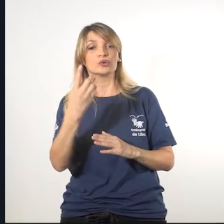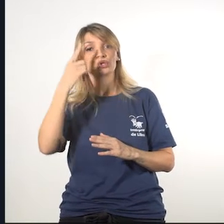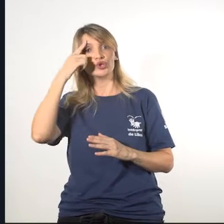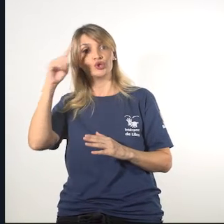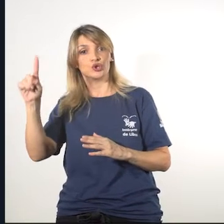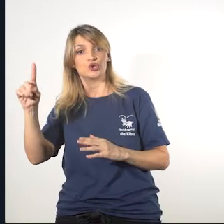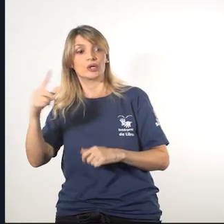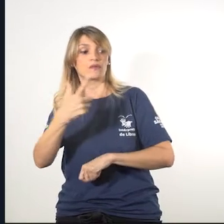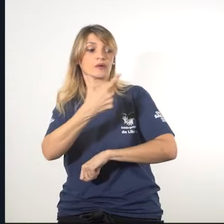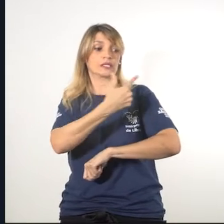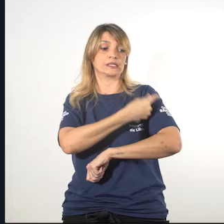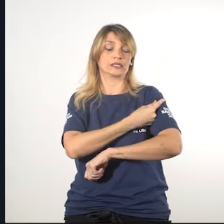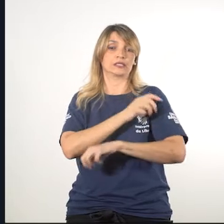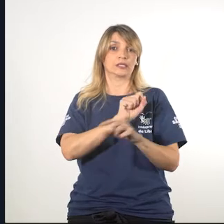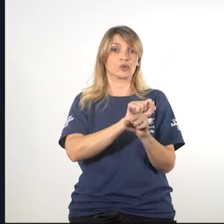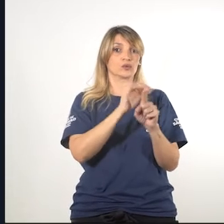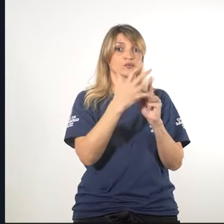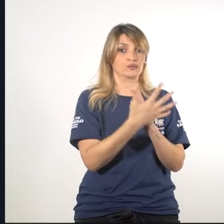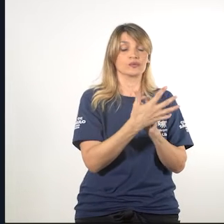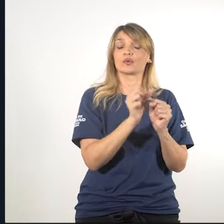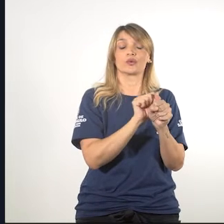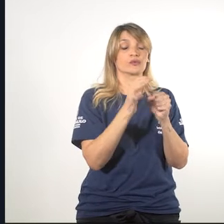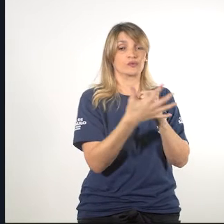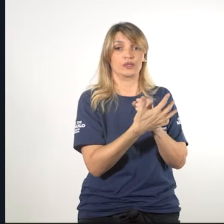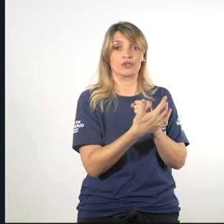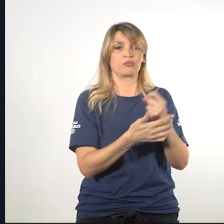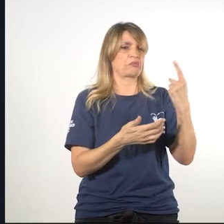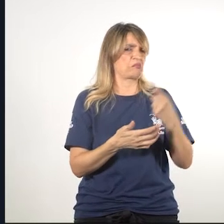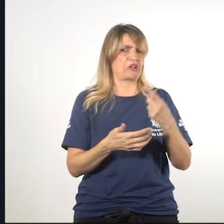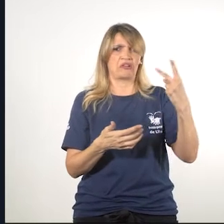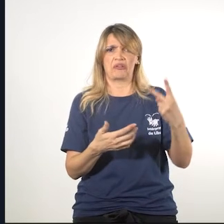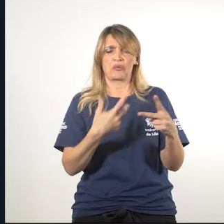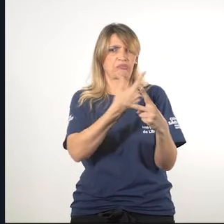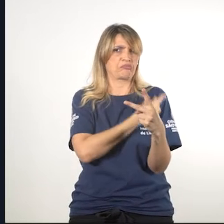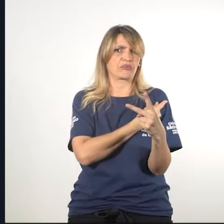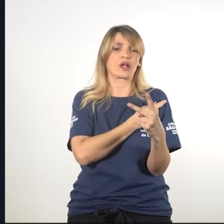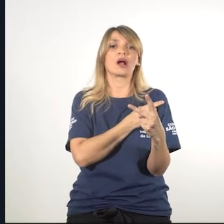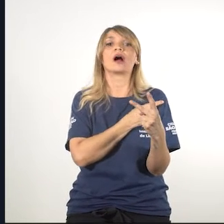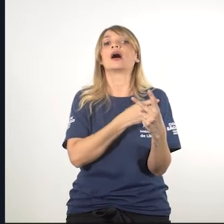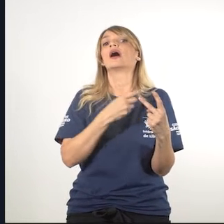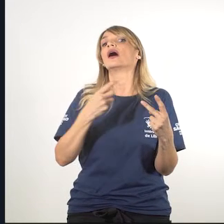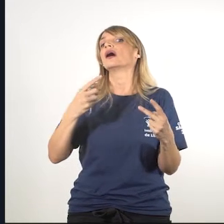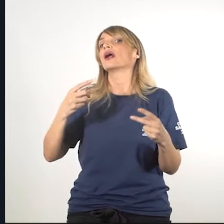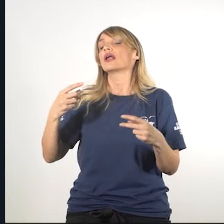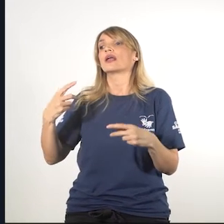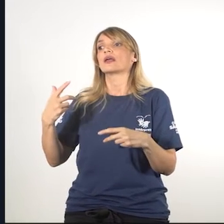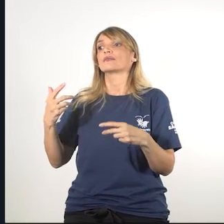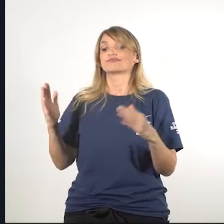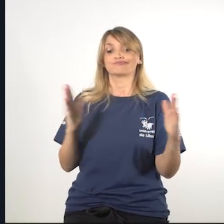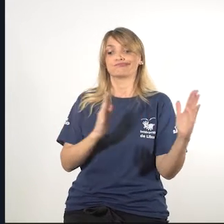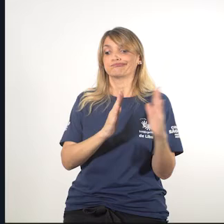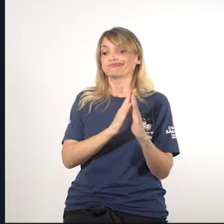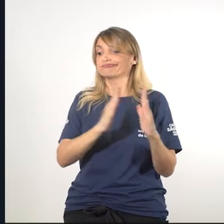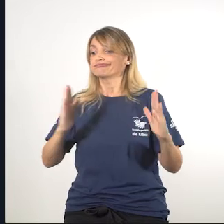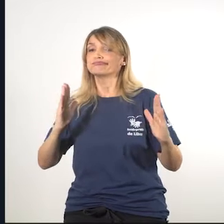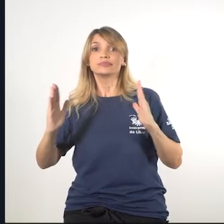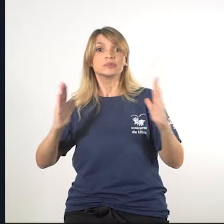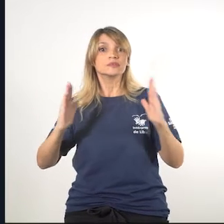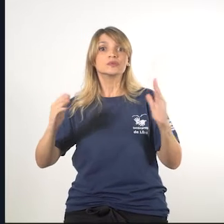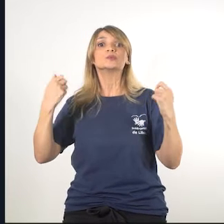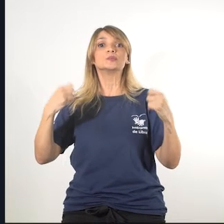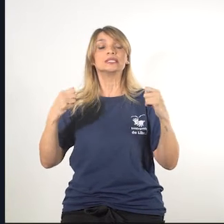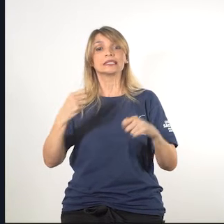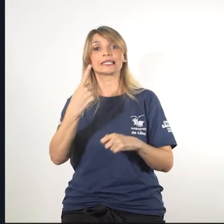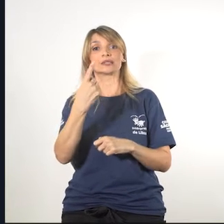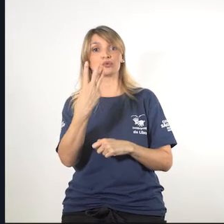vacina contra a Covid, seja a primeira ou segunda dose, e a vacina de influenza. Sempre dar 14 dias